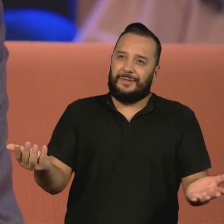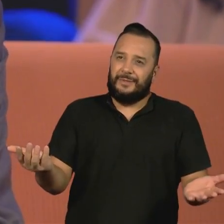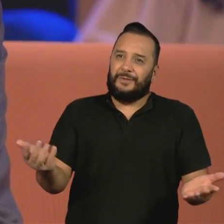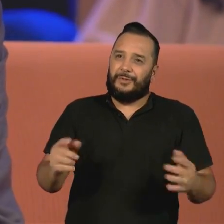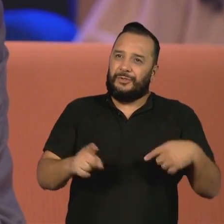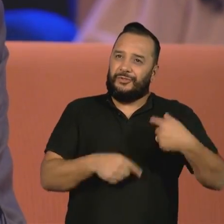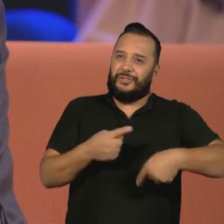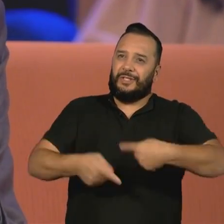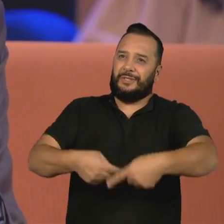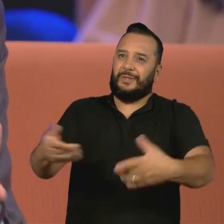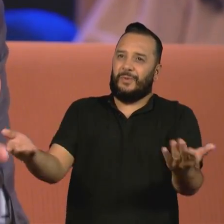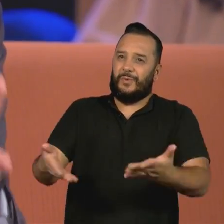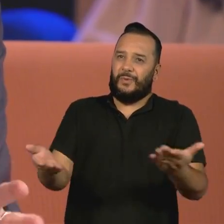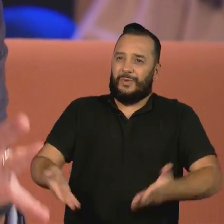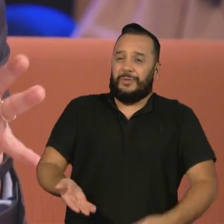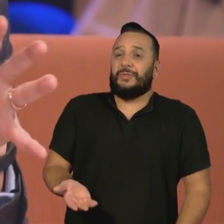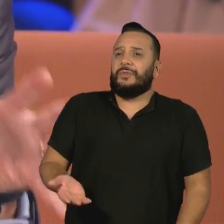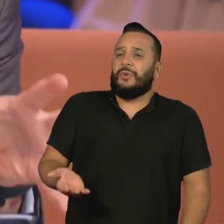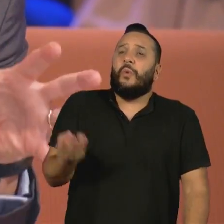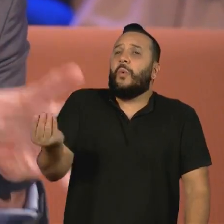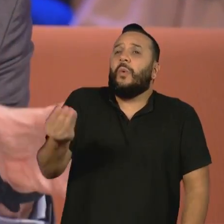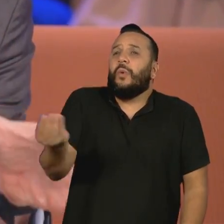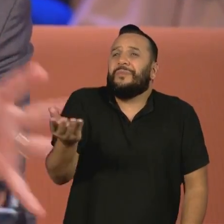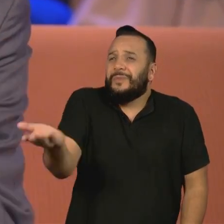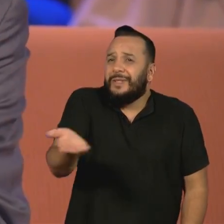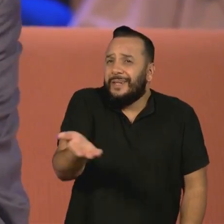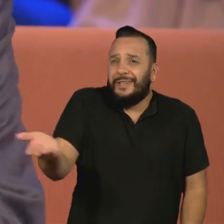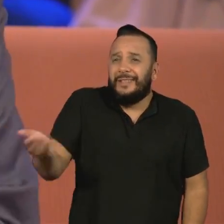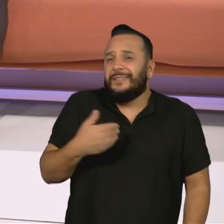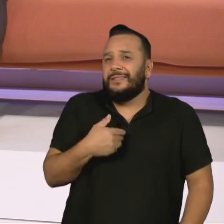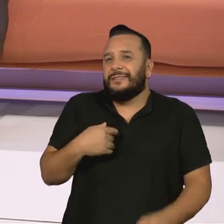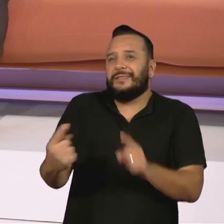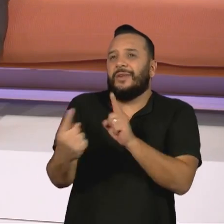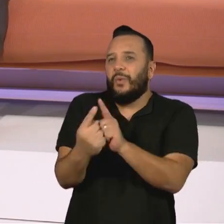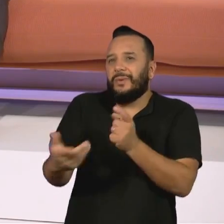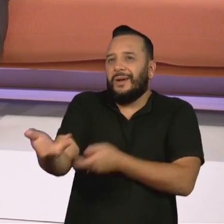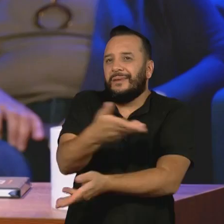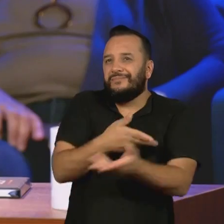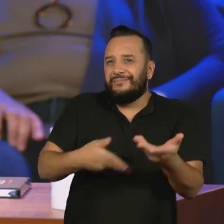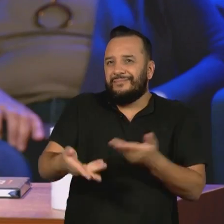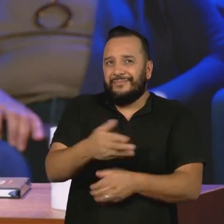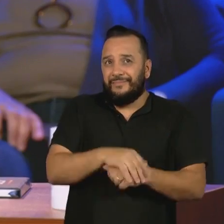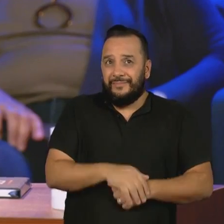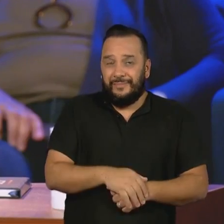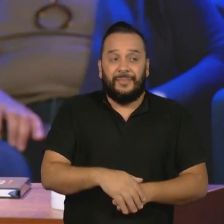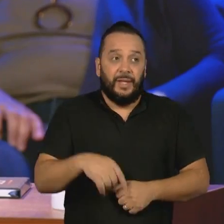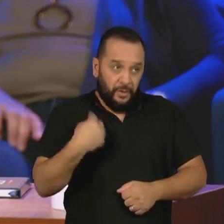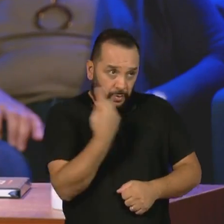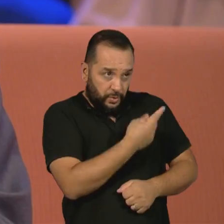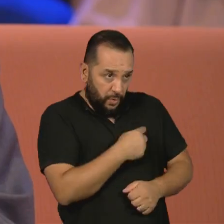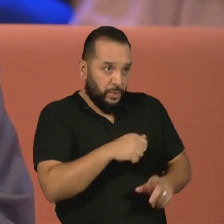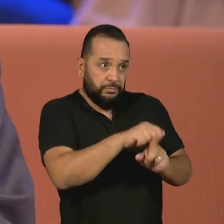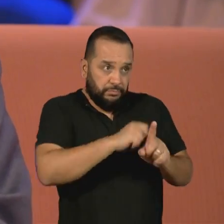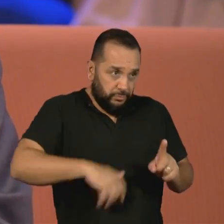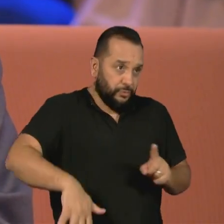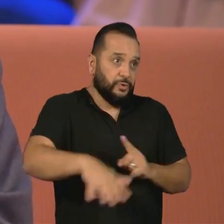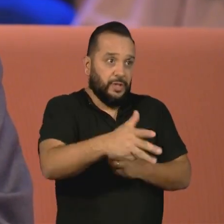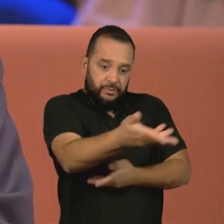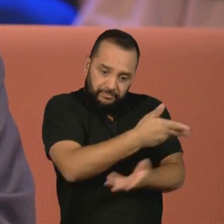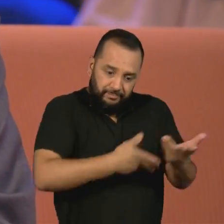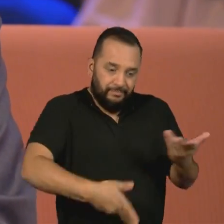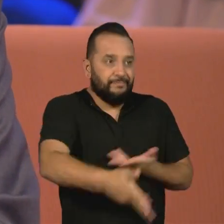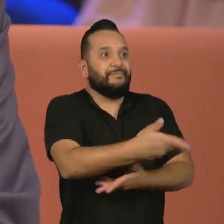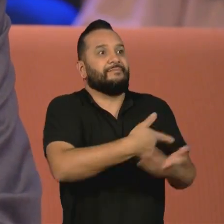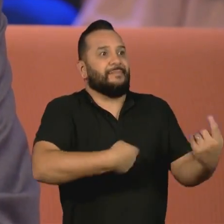próximas gerações, que é onde é que vai ser o ponto de encontro. E lembrando que nós somos animais sociais. Sem dúvida. O ser humano precisa